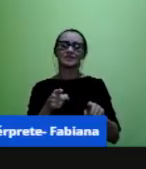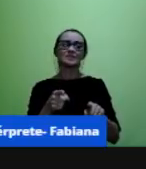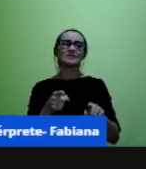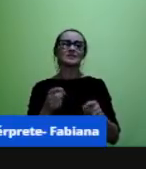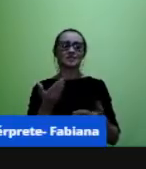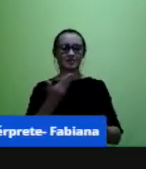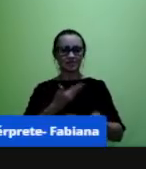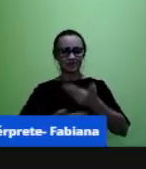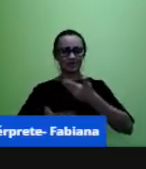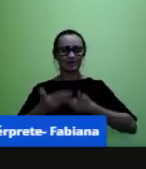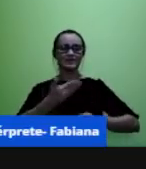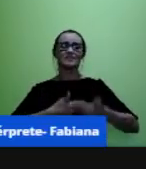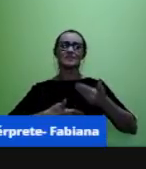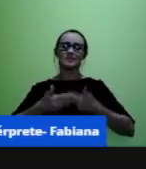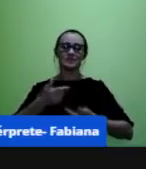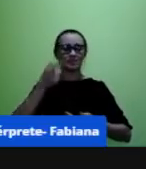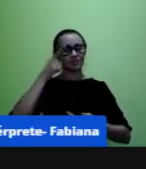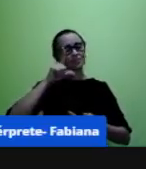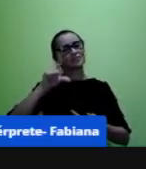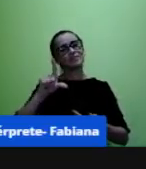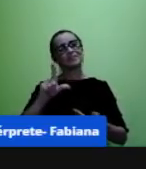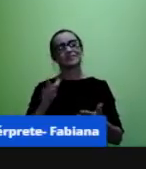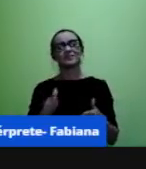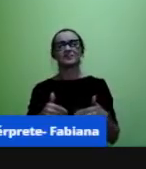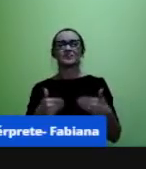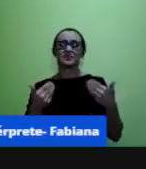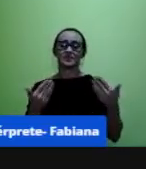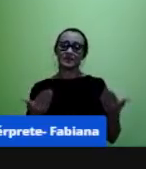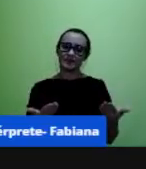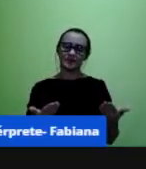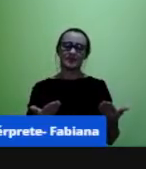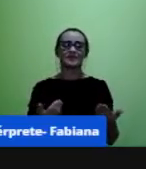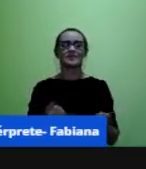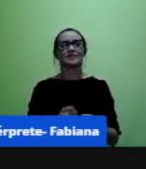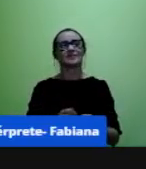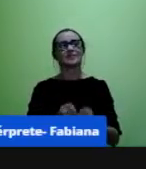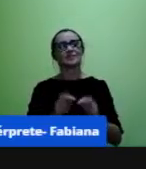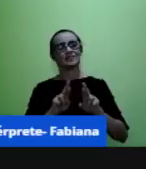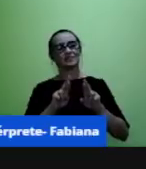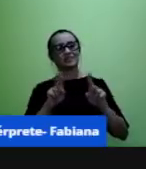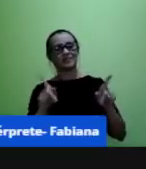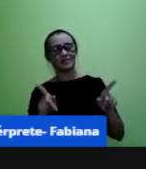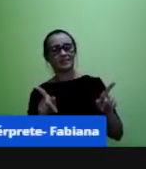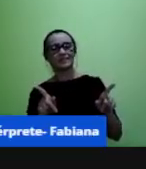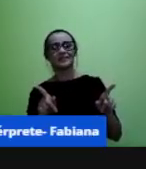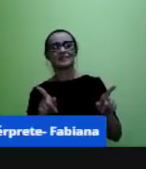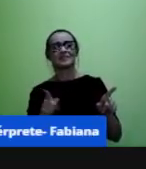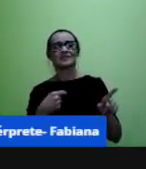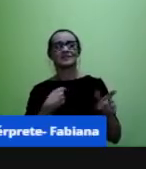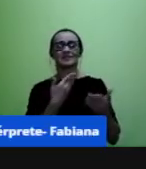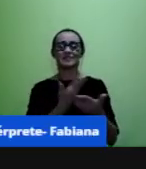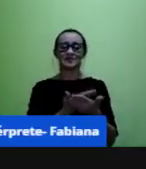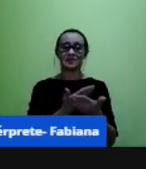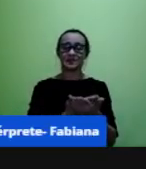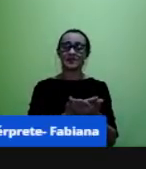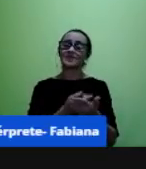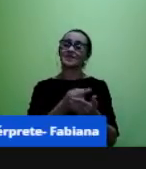adaptações das atividades. Então é isso, eu acho que o diferencial mesmo das minhas aulas é o meu